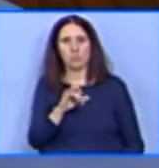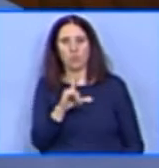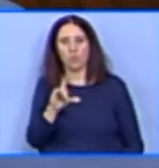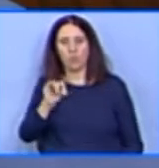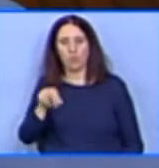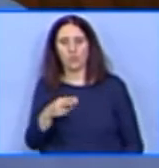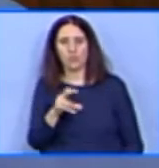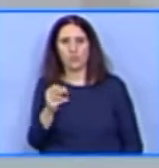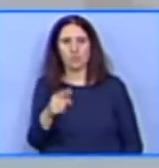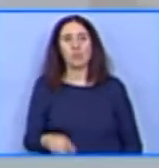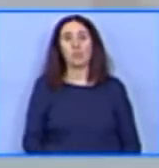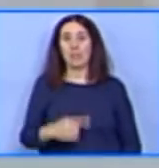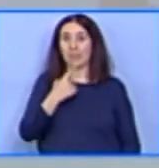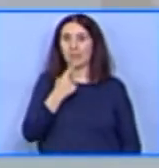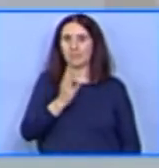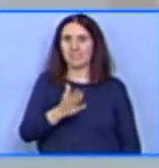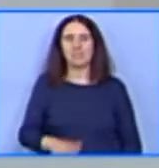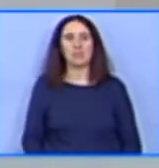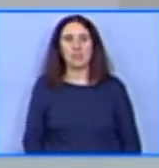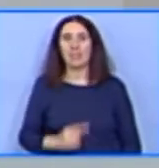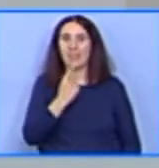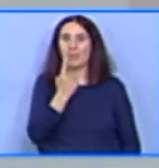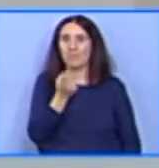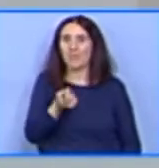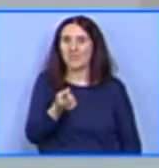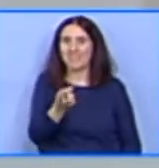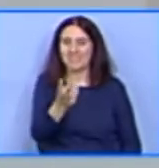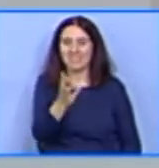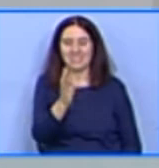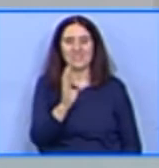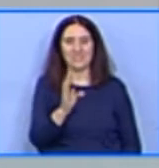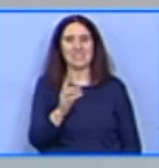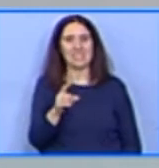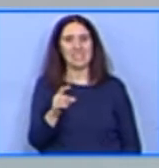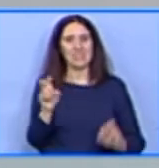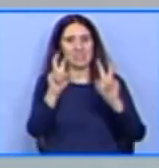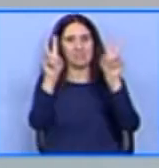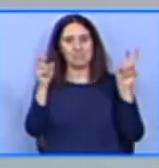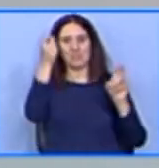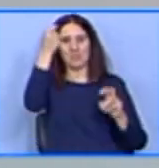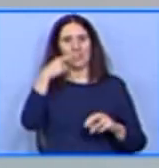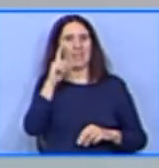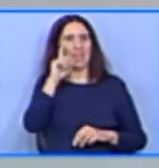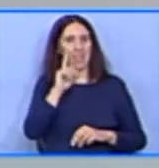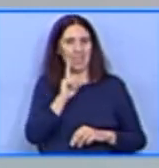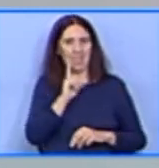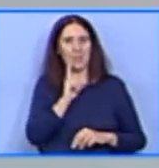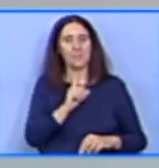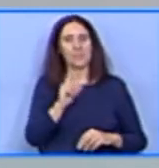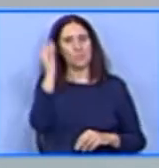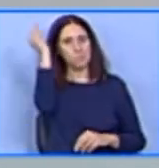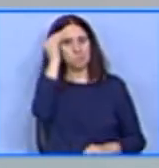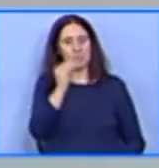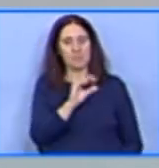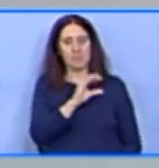também. Precisa de uma também, ou várias eventualmente. Este episódio da mulher cananeia que